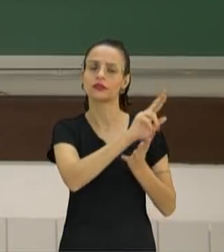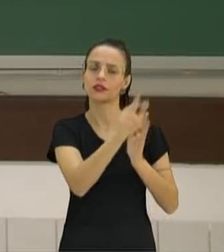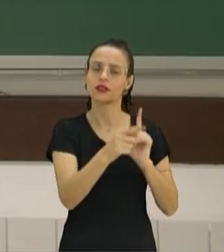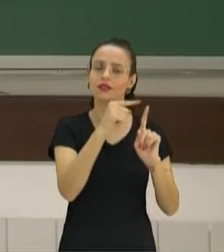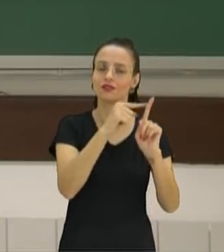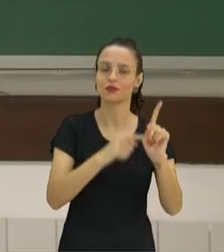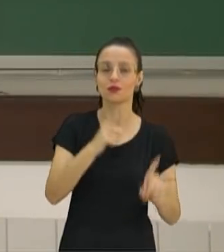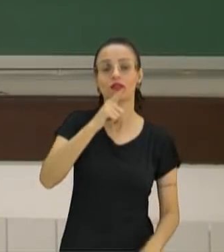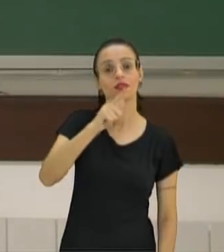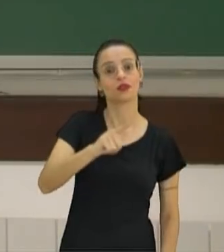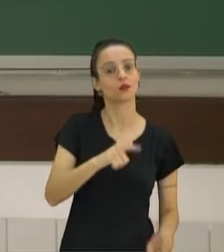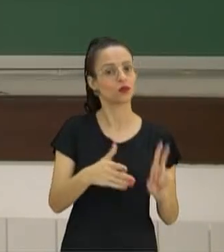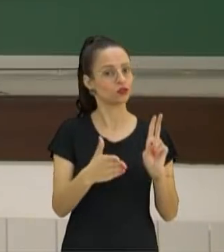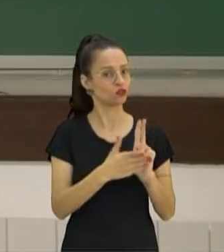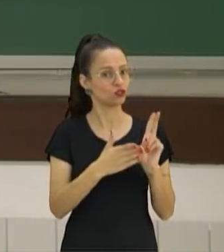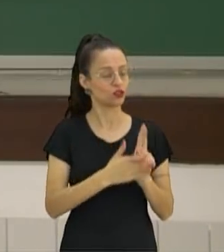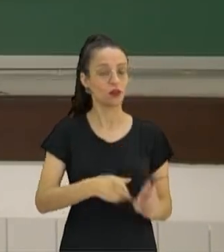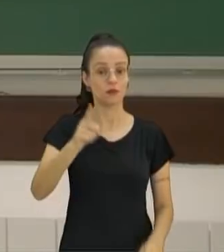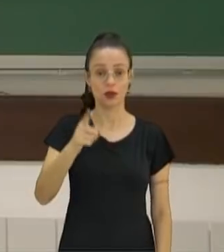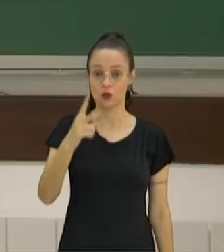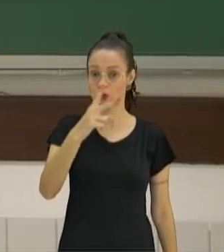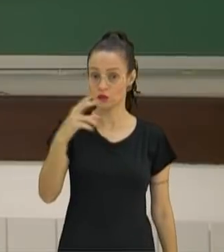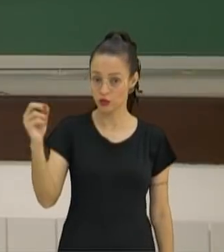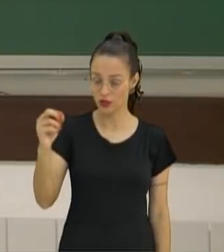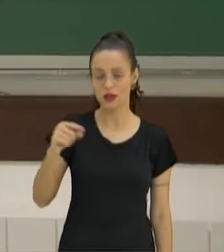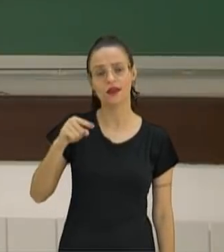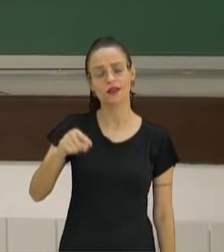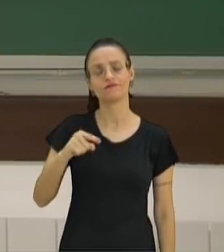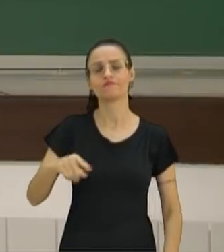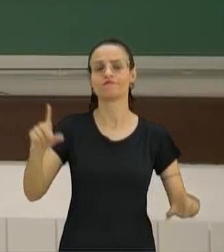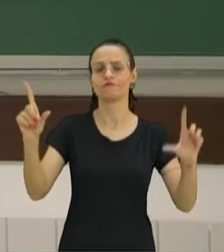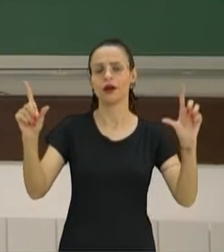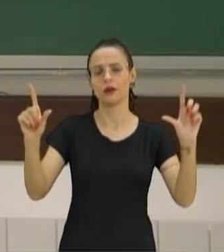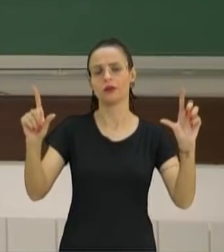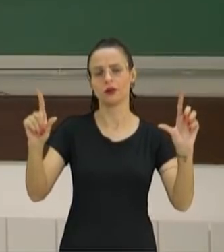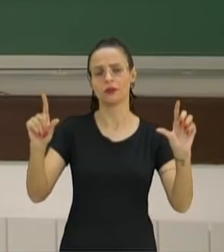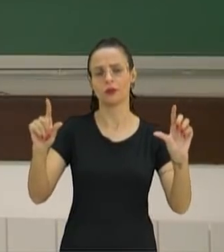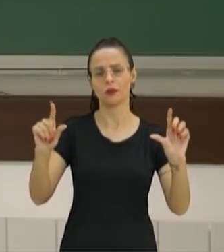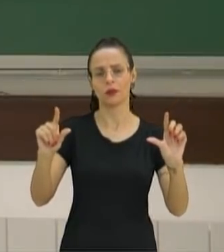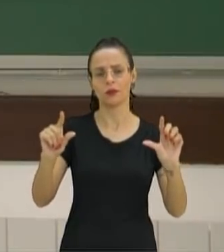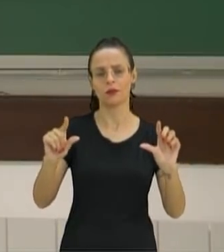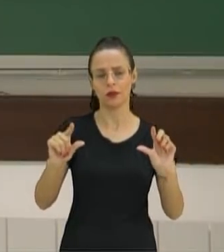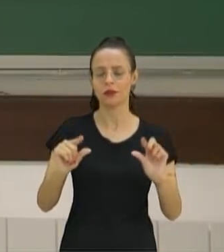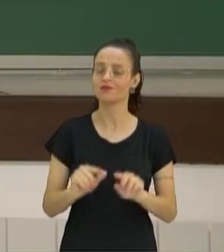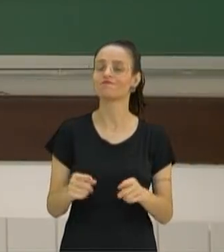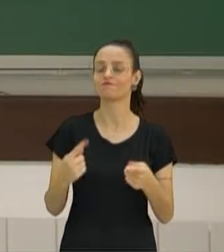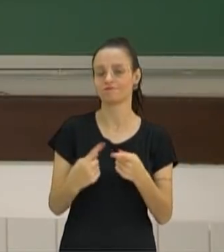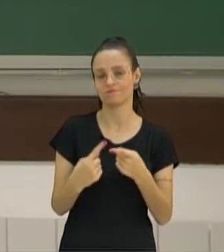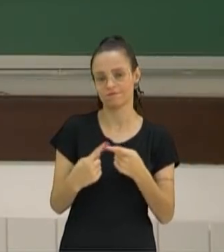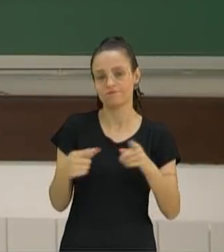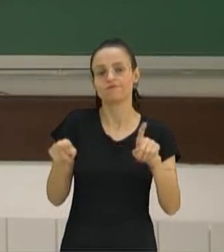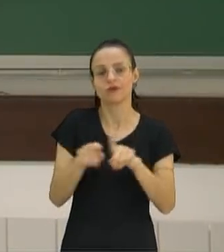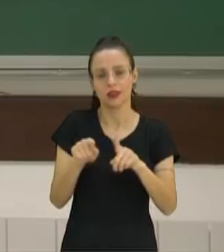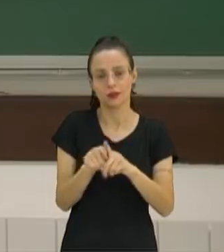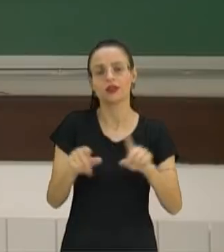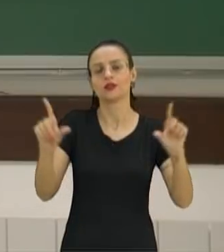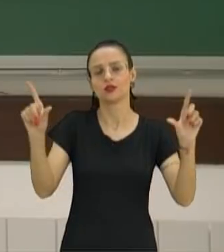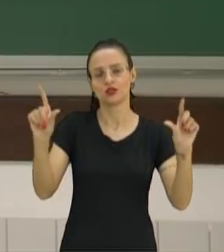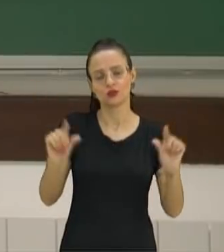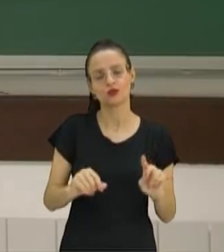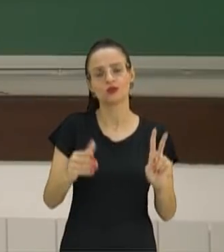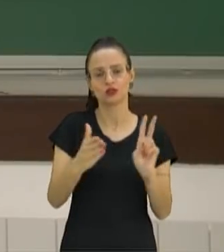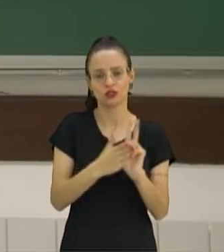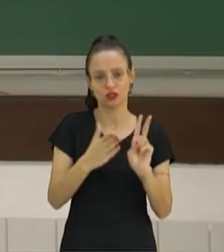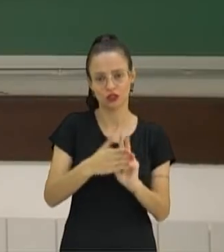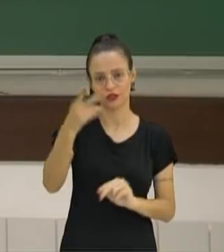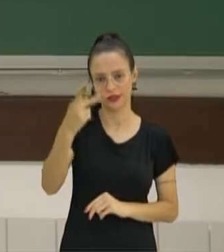línguas indígenas, né? 1.200, e esse número foi diminuindo de acordo com a diminuição também da quantidade de indígenas